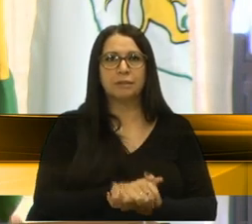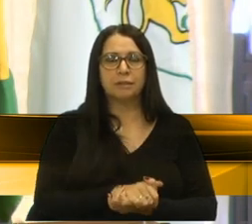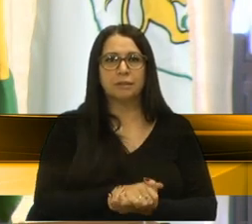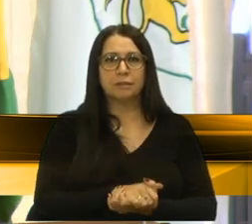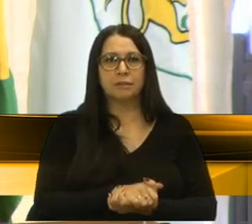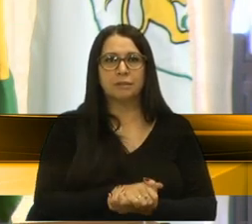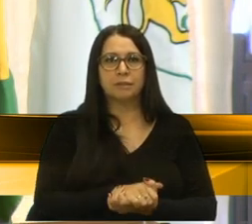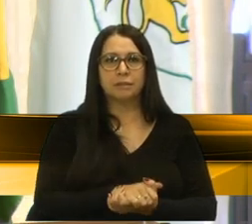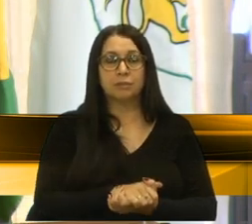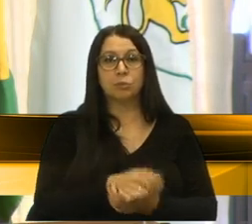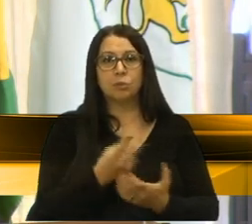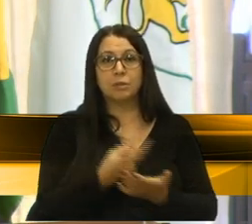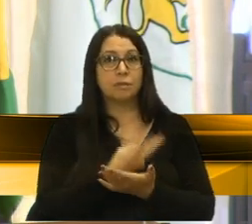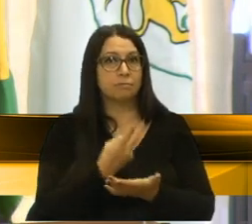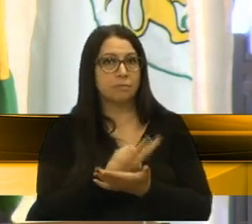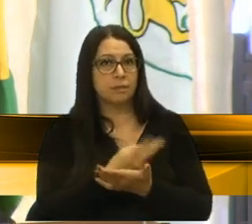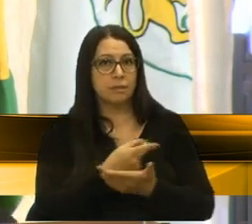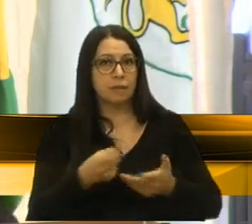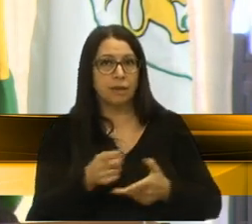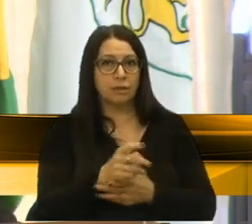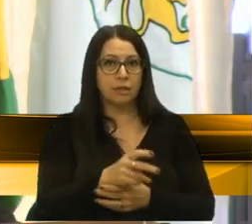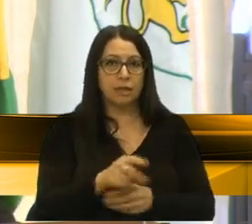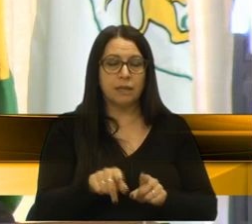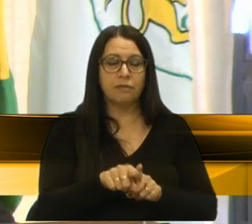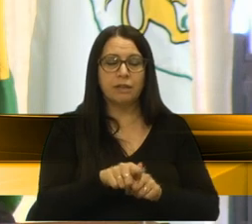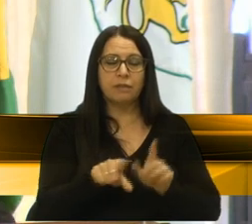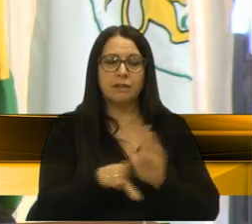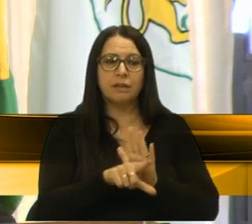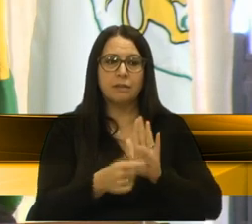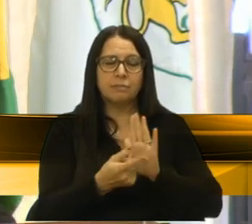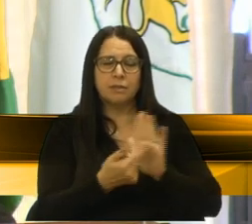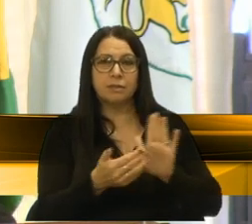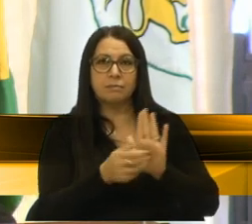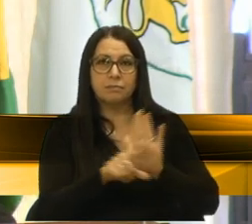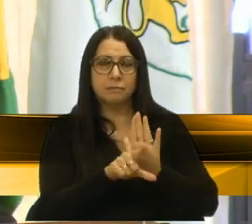uma irregularidade, uma ilegalidade.